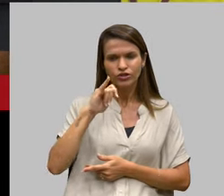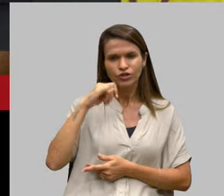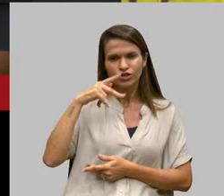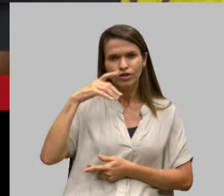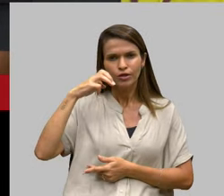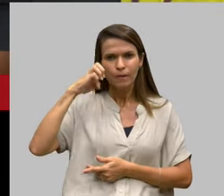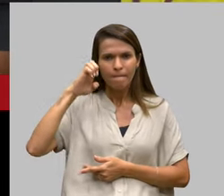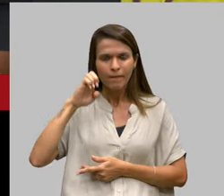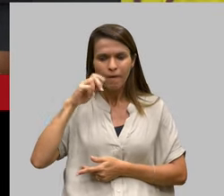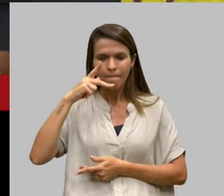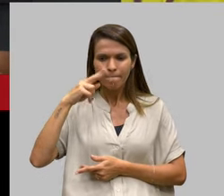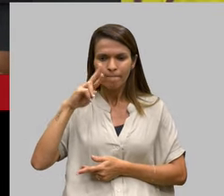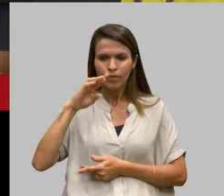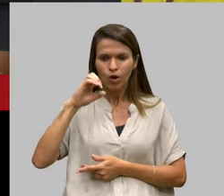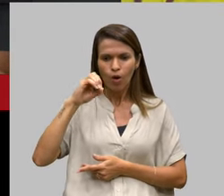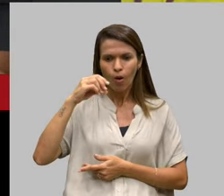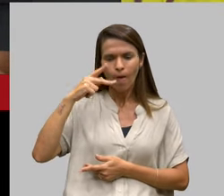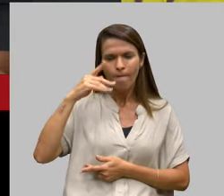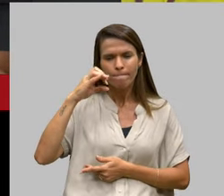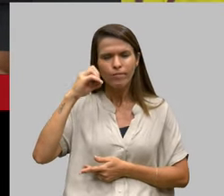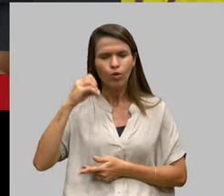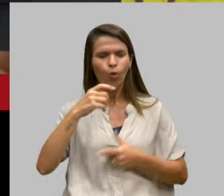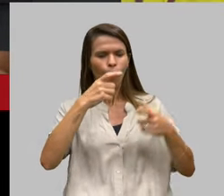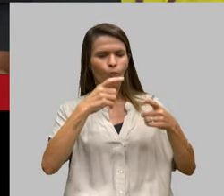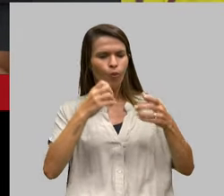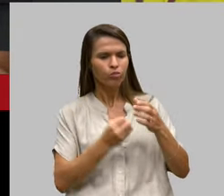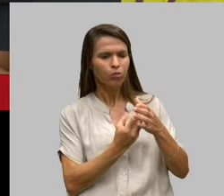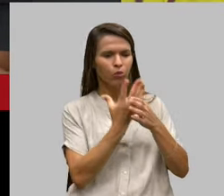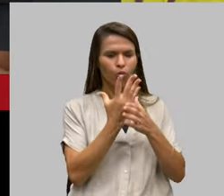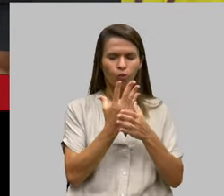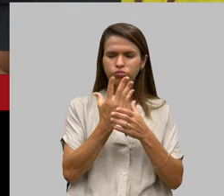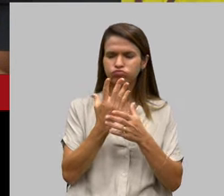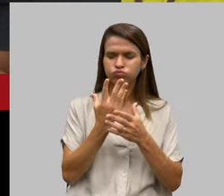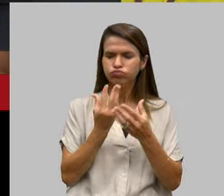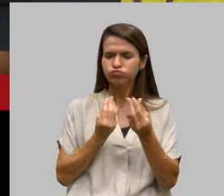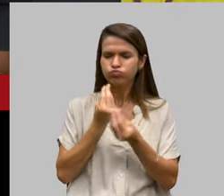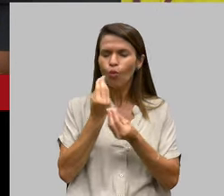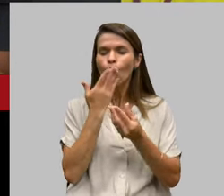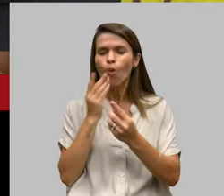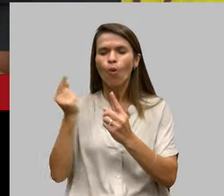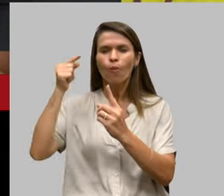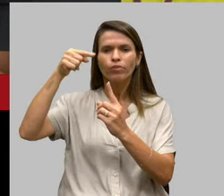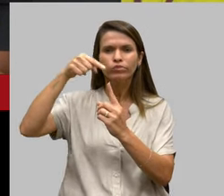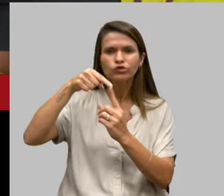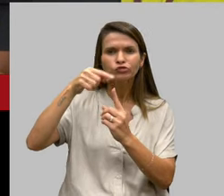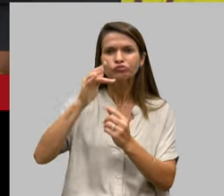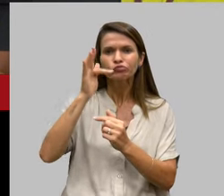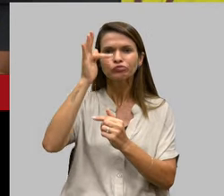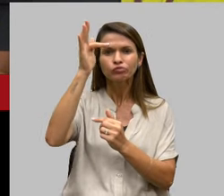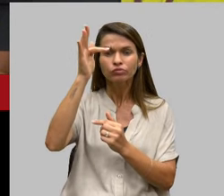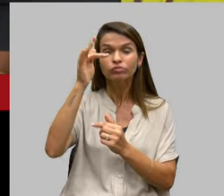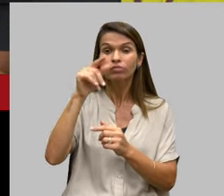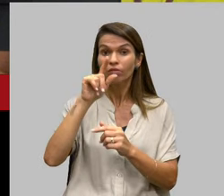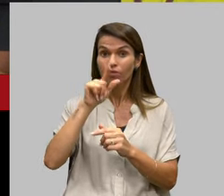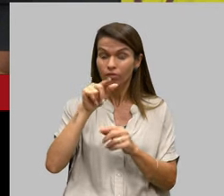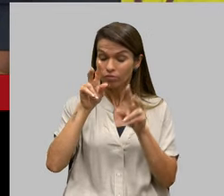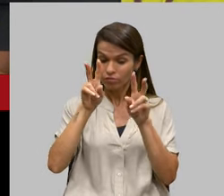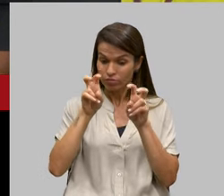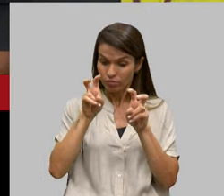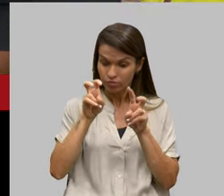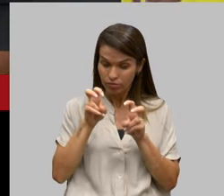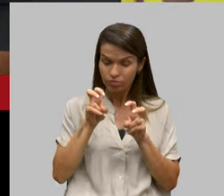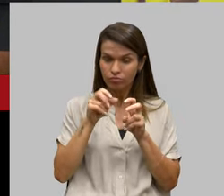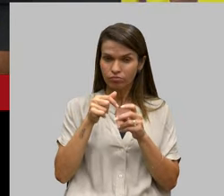surgiu e onde De onde viemos onde estamos e Para onde vamos é isso isso que nós vamos tratar aqui hoje